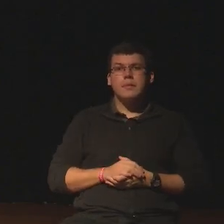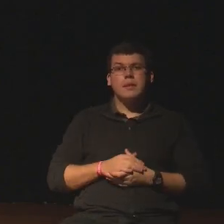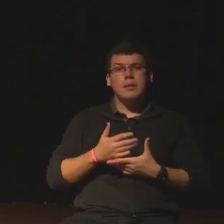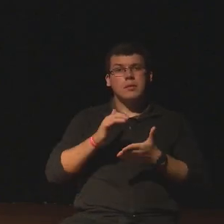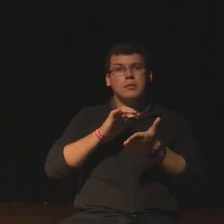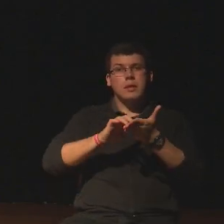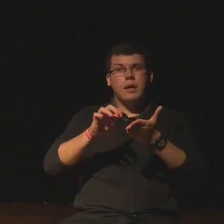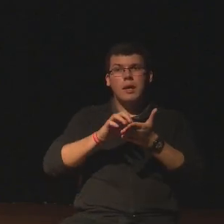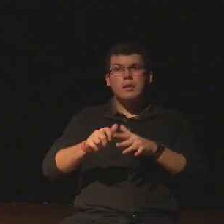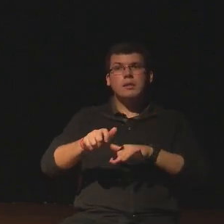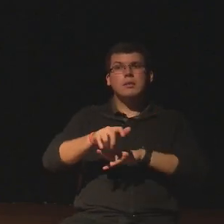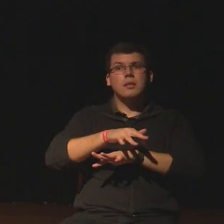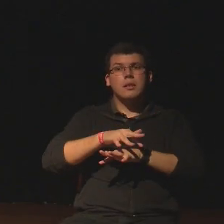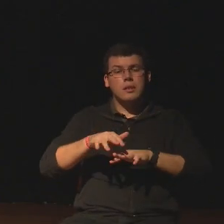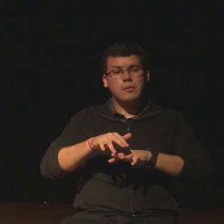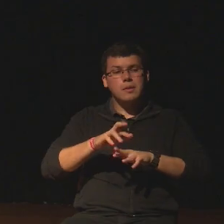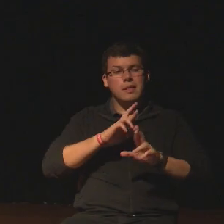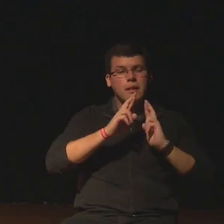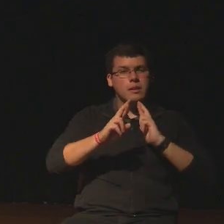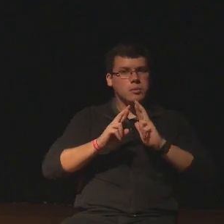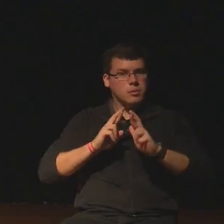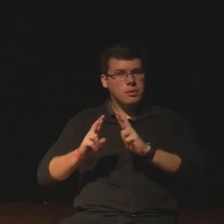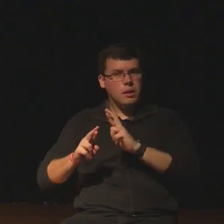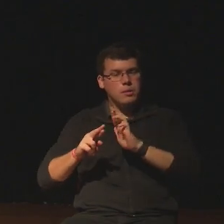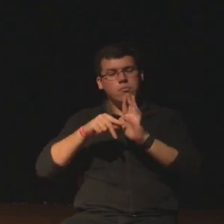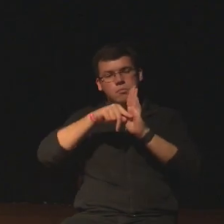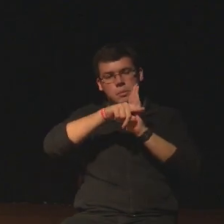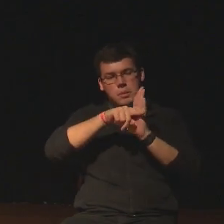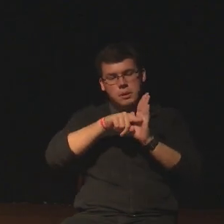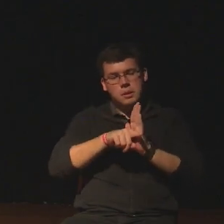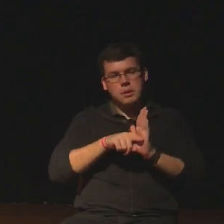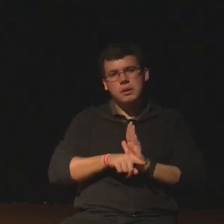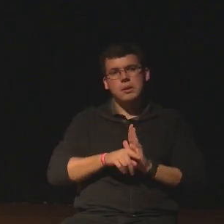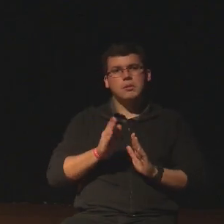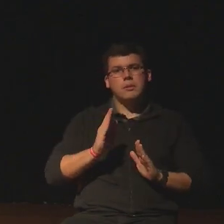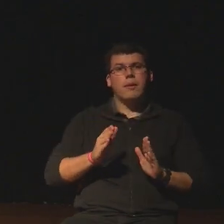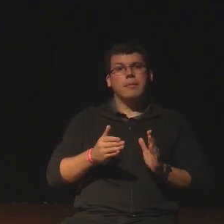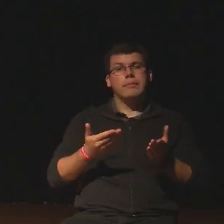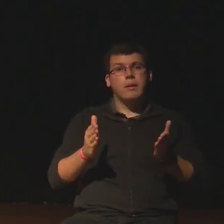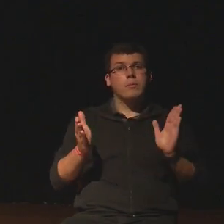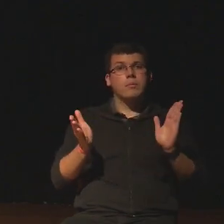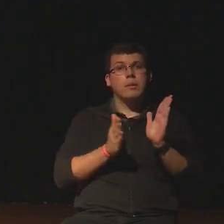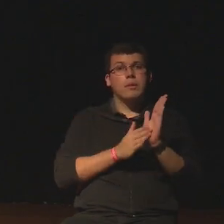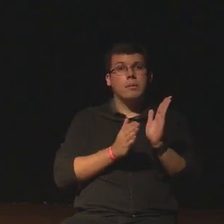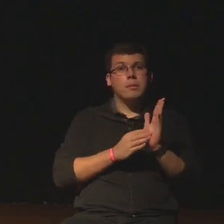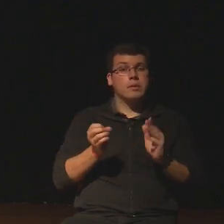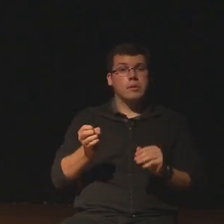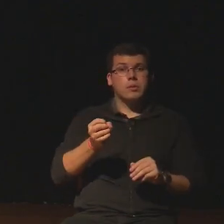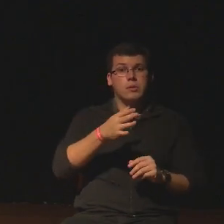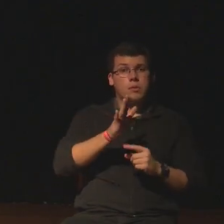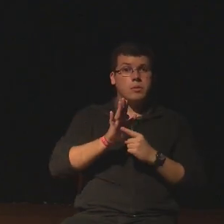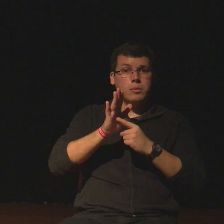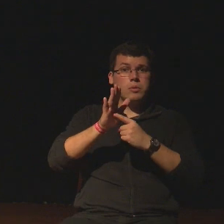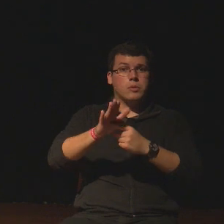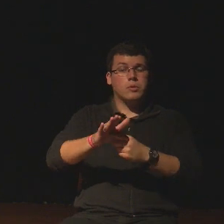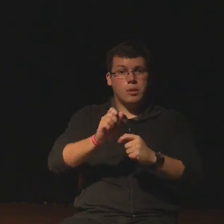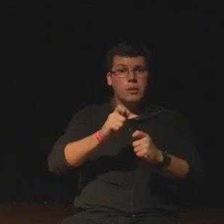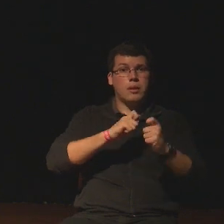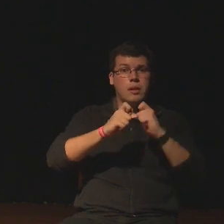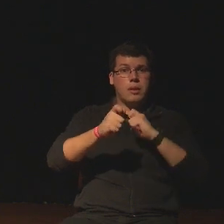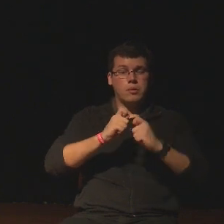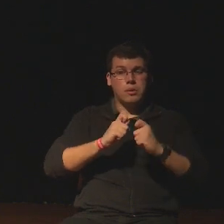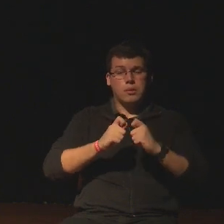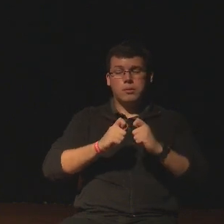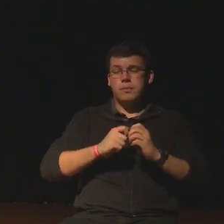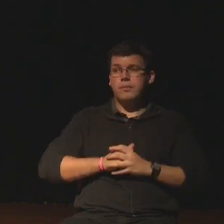Urbanismo estava fazendo a análise dos resultados da consulta. A nova proposta foi apresentada na reunião da Comissão